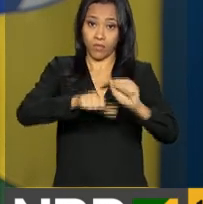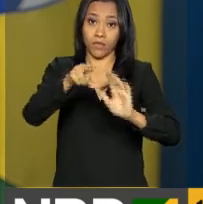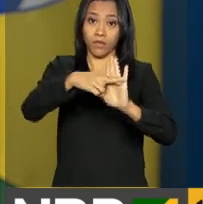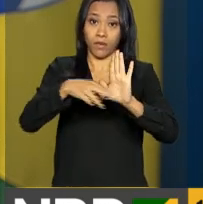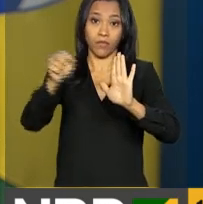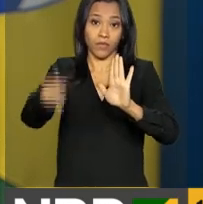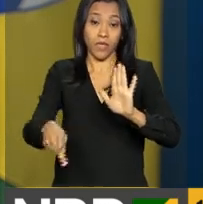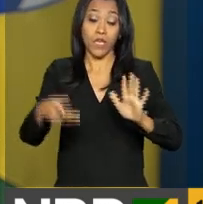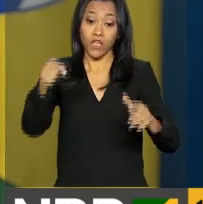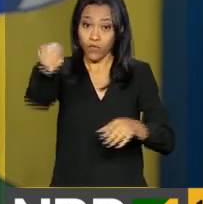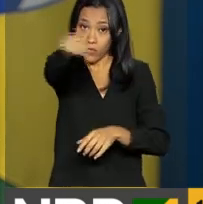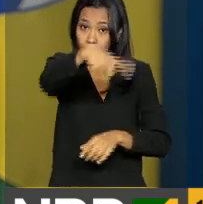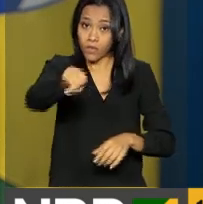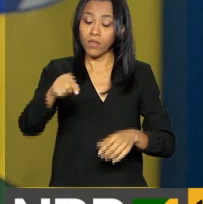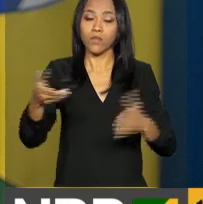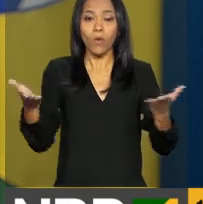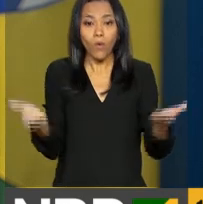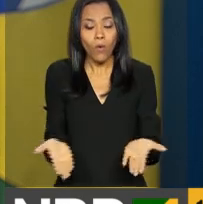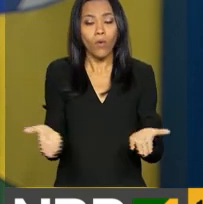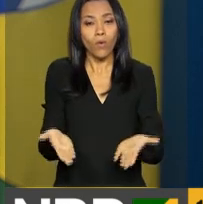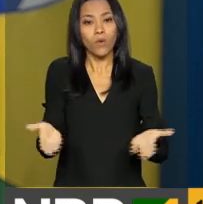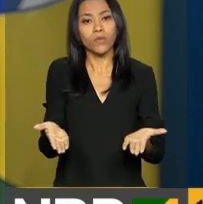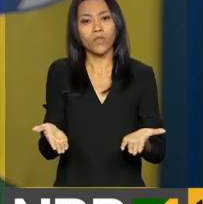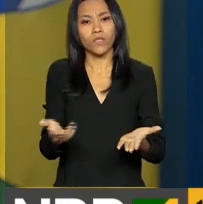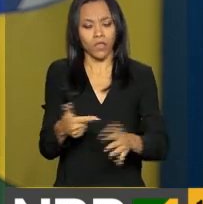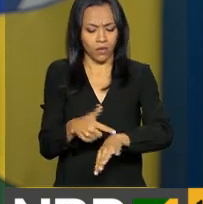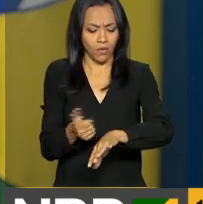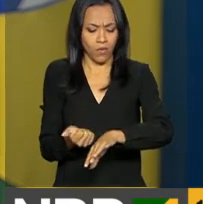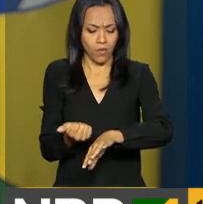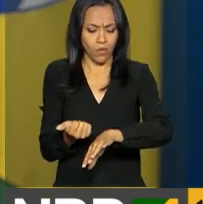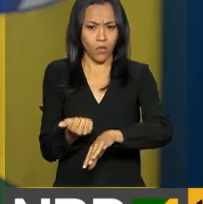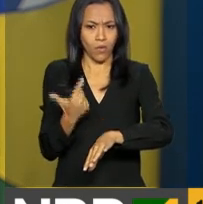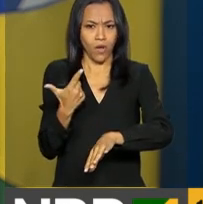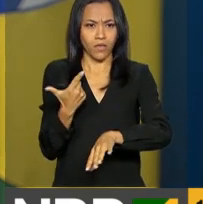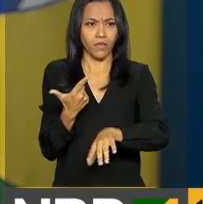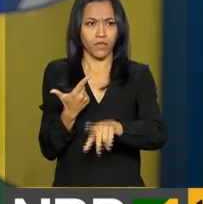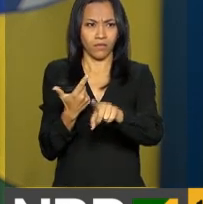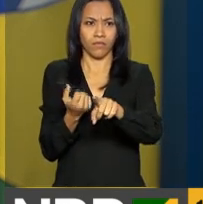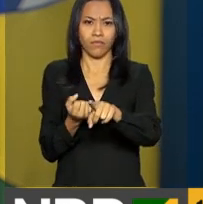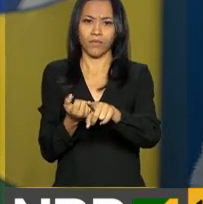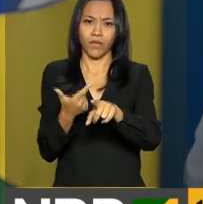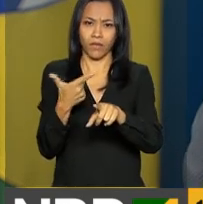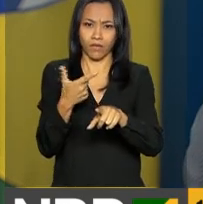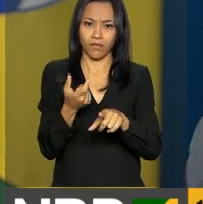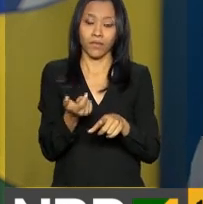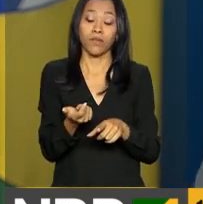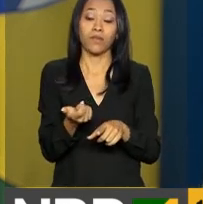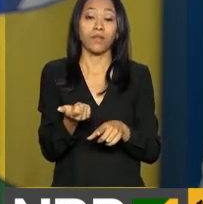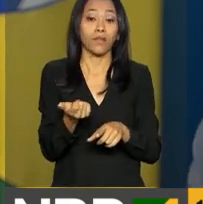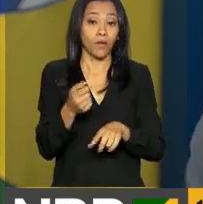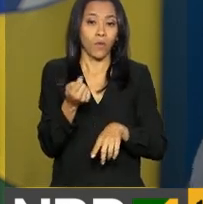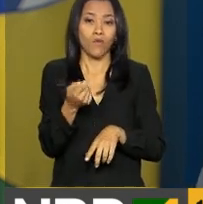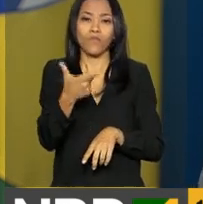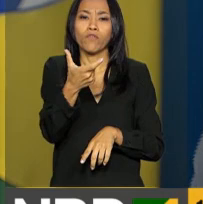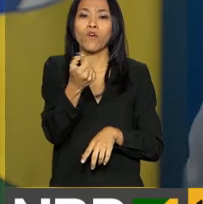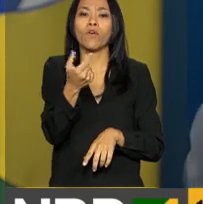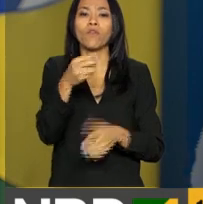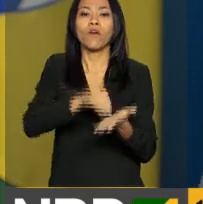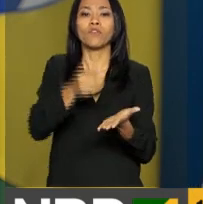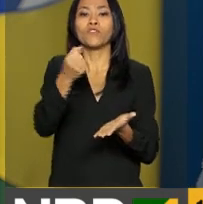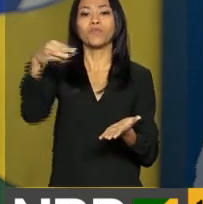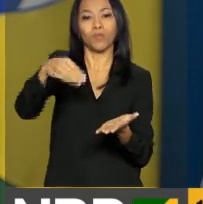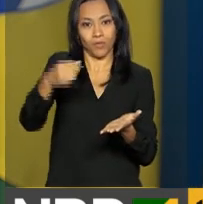de agora, 20 para meio-dia, né, do dia de hoje, vocês comecem a manter contato com os colegas,